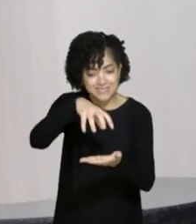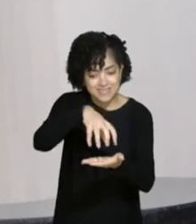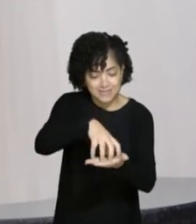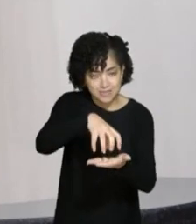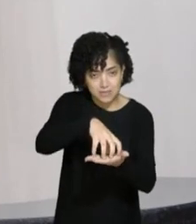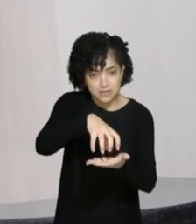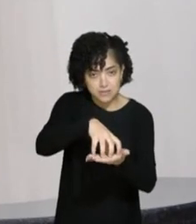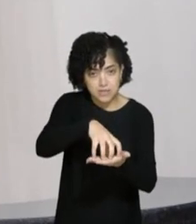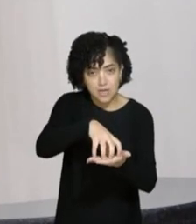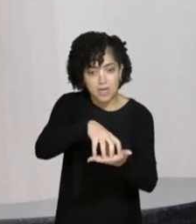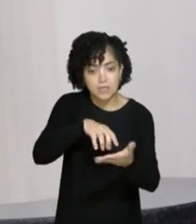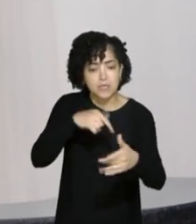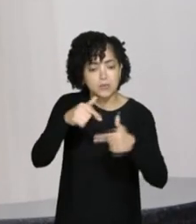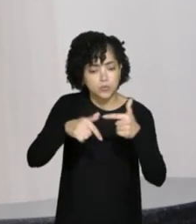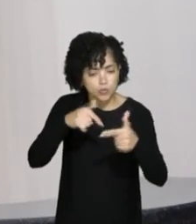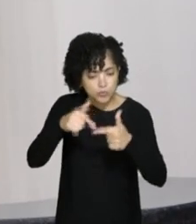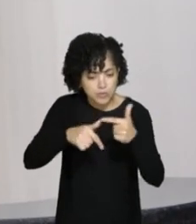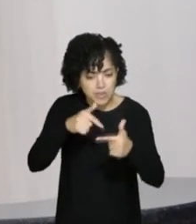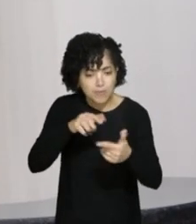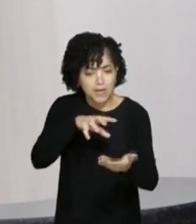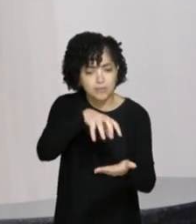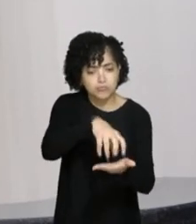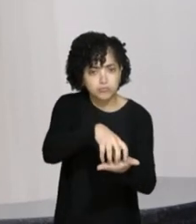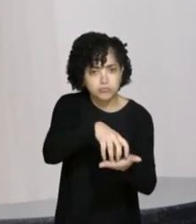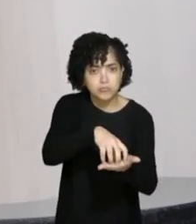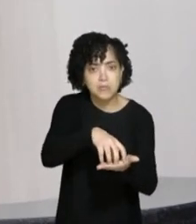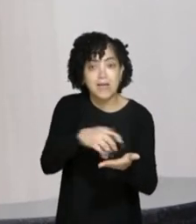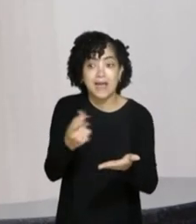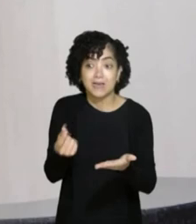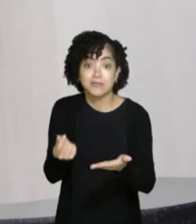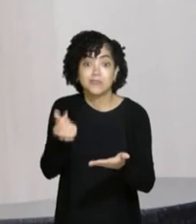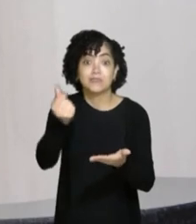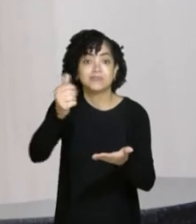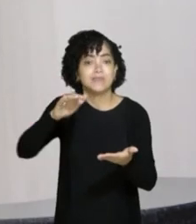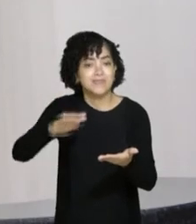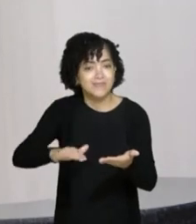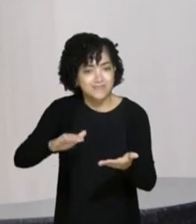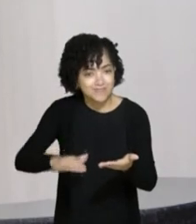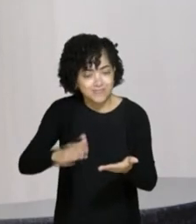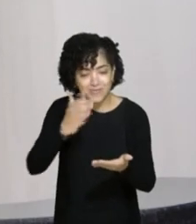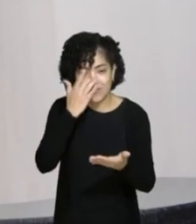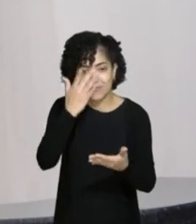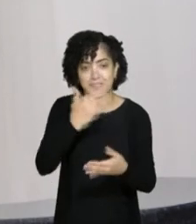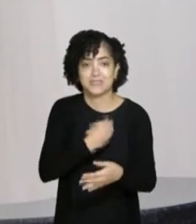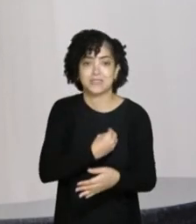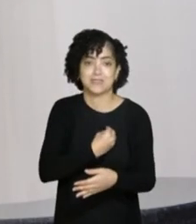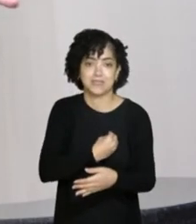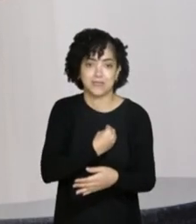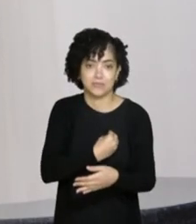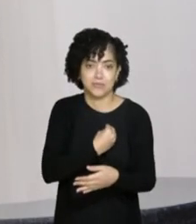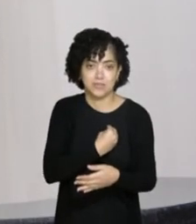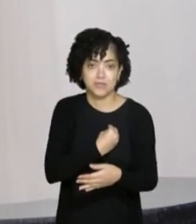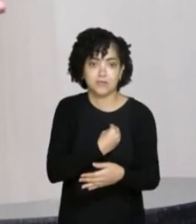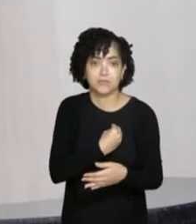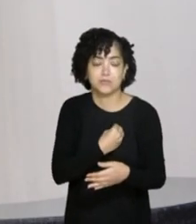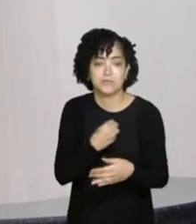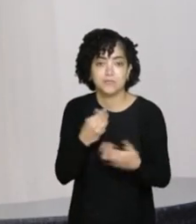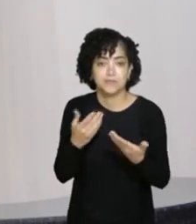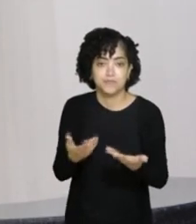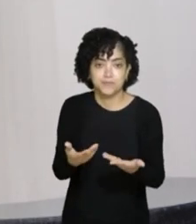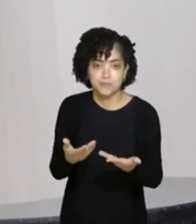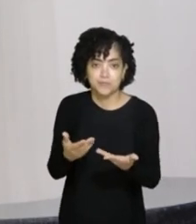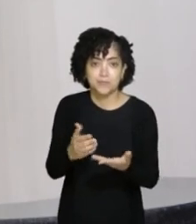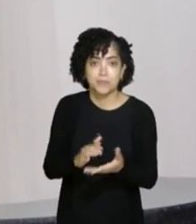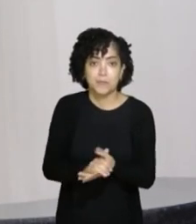serviços. Para quê? Para baratear o custo e facilitar a vida do cidadão. Porque é isso, assim, retirar